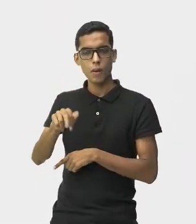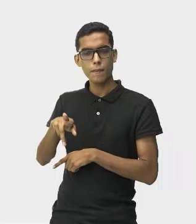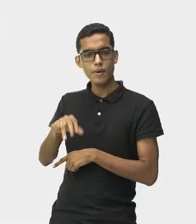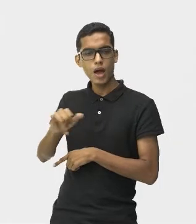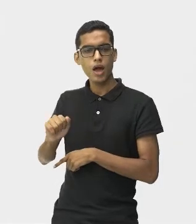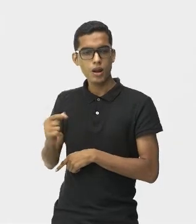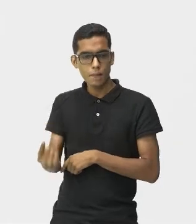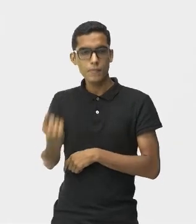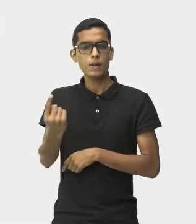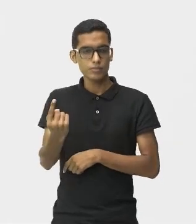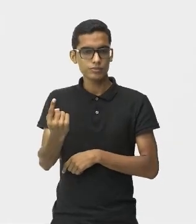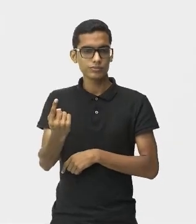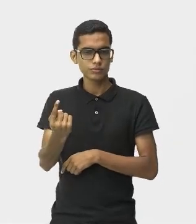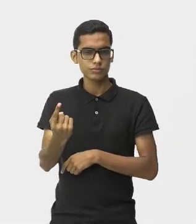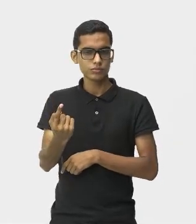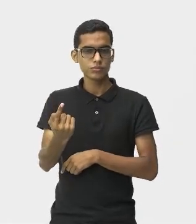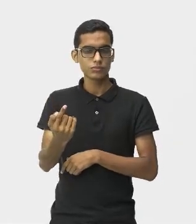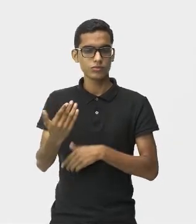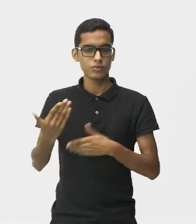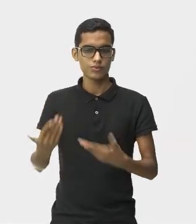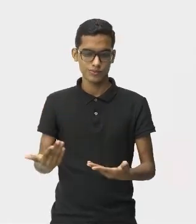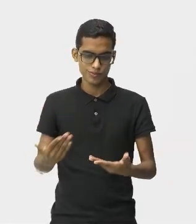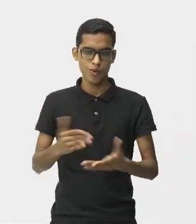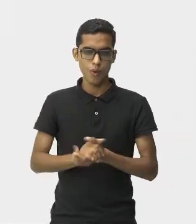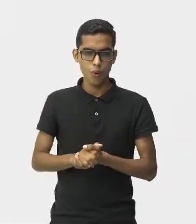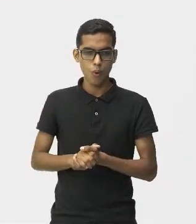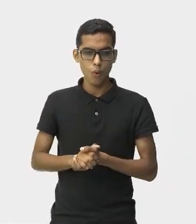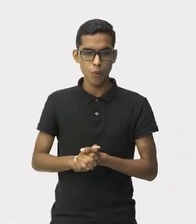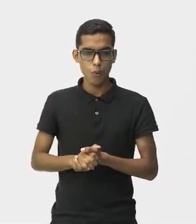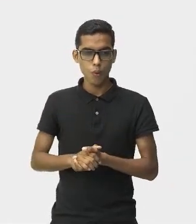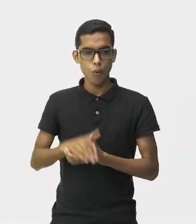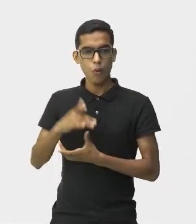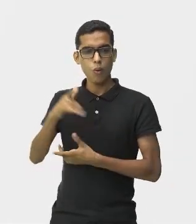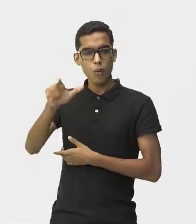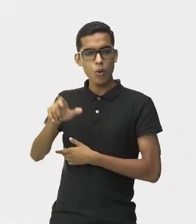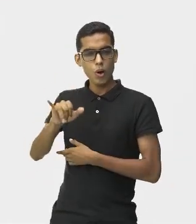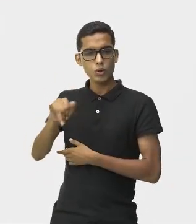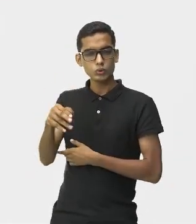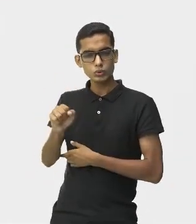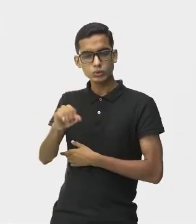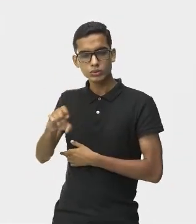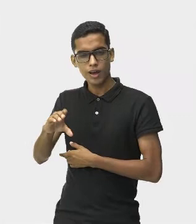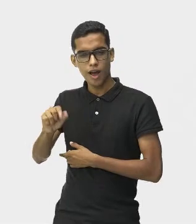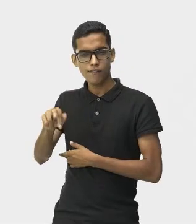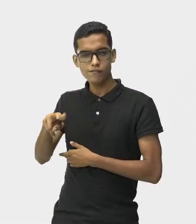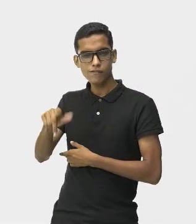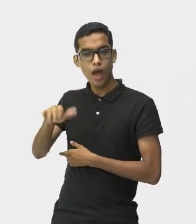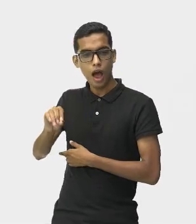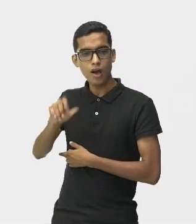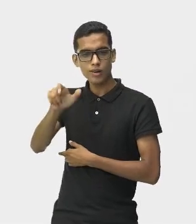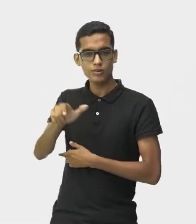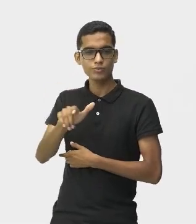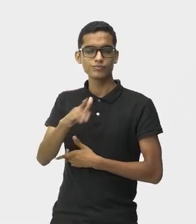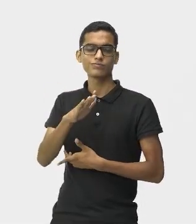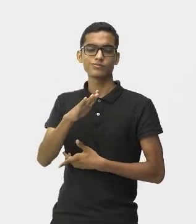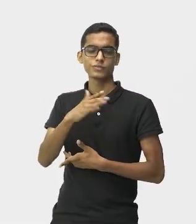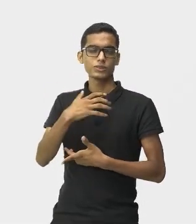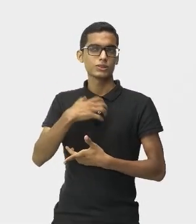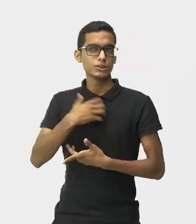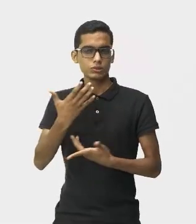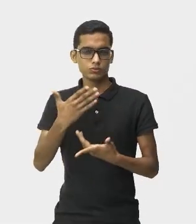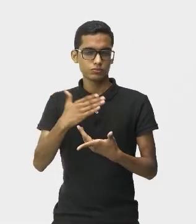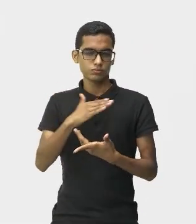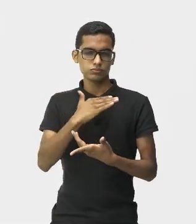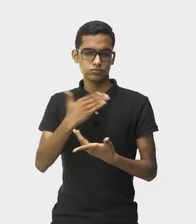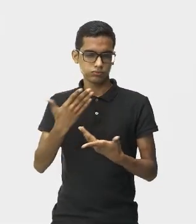Sebastião José de Carvalho e Melo caiu em desgraça e uma devassa denominada a Viradeira foi estabelecida contra